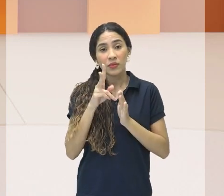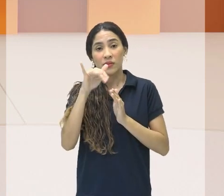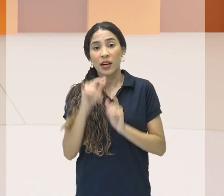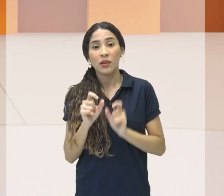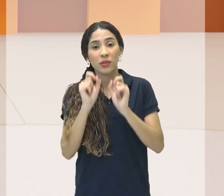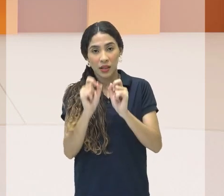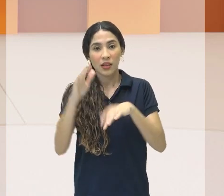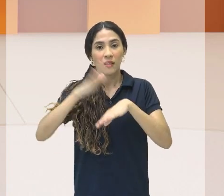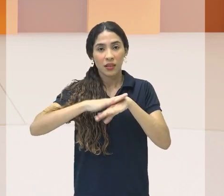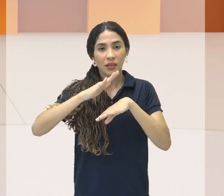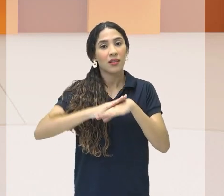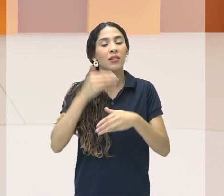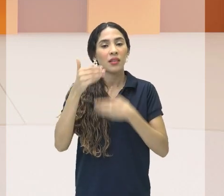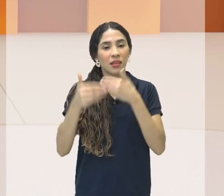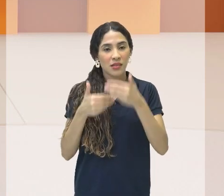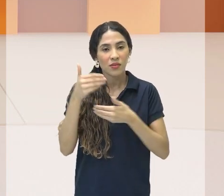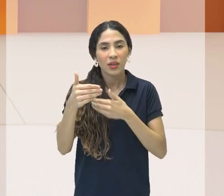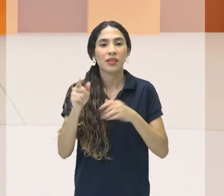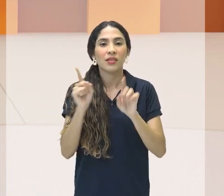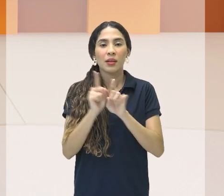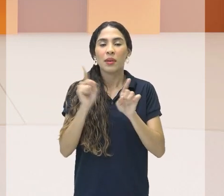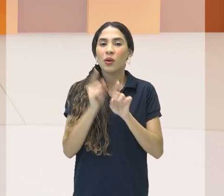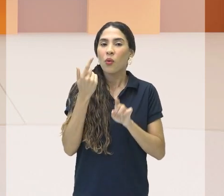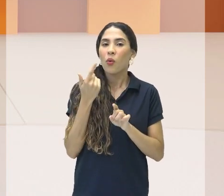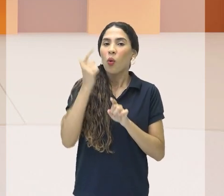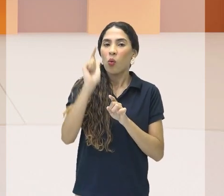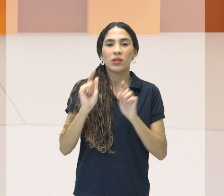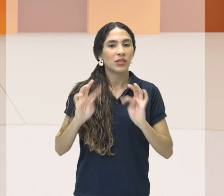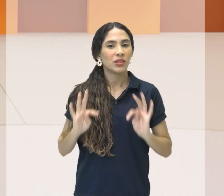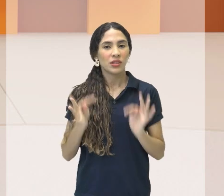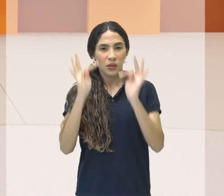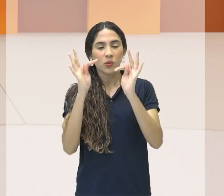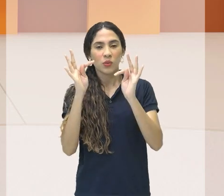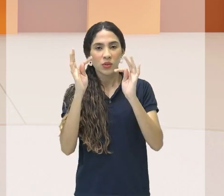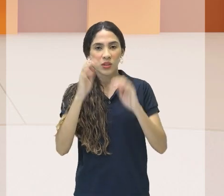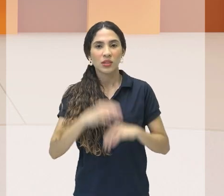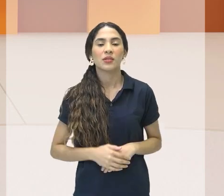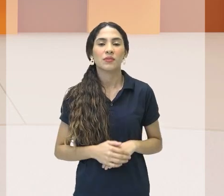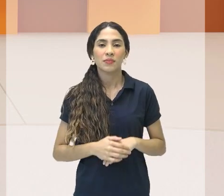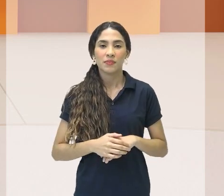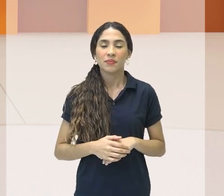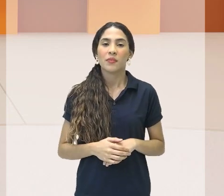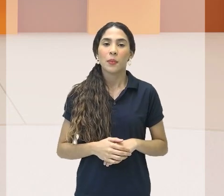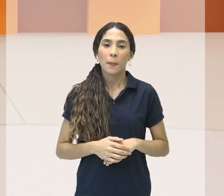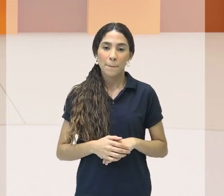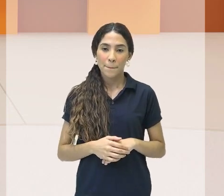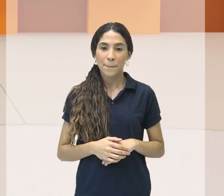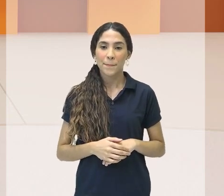vai desenvolvendo outras tecnologias para